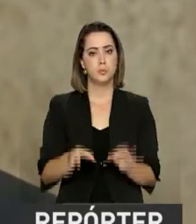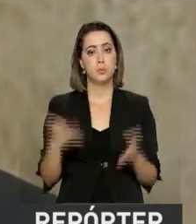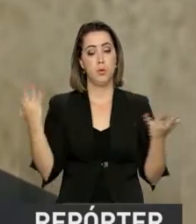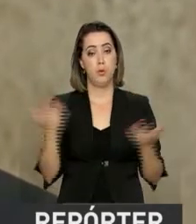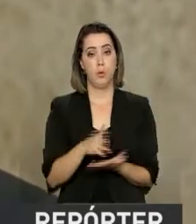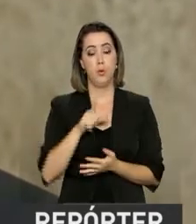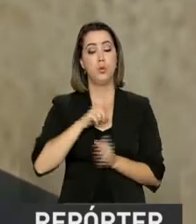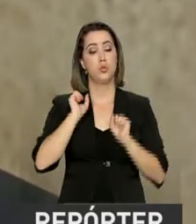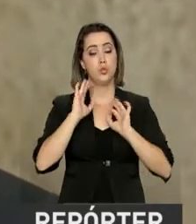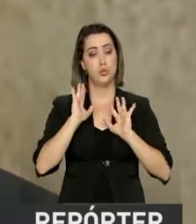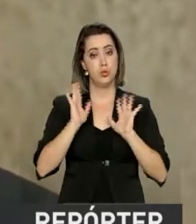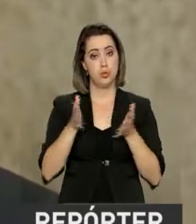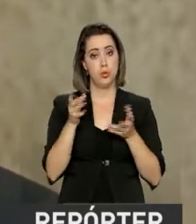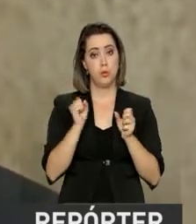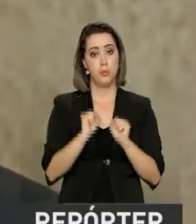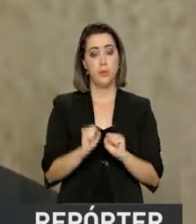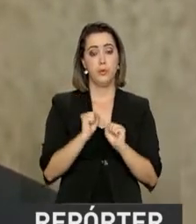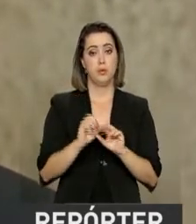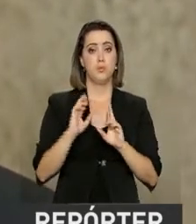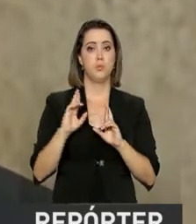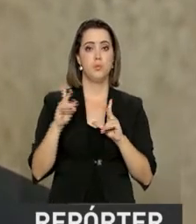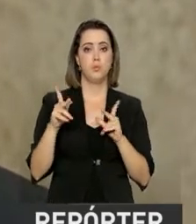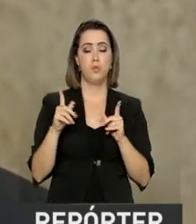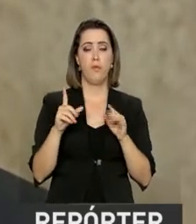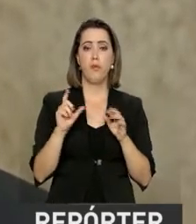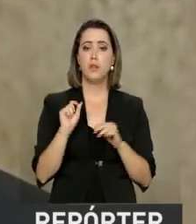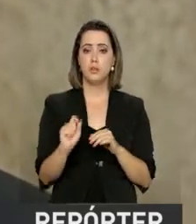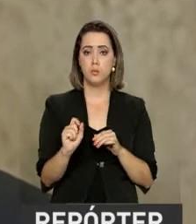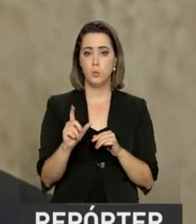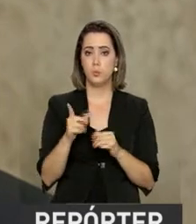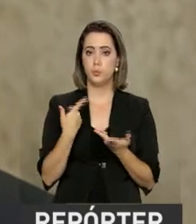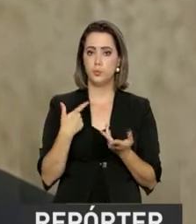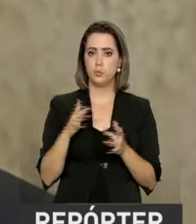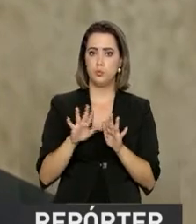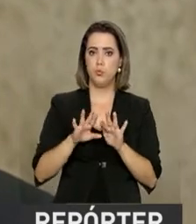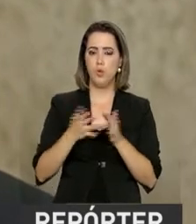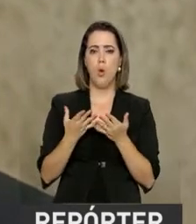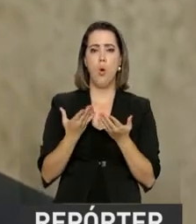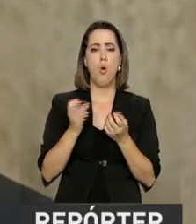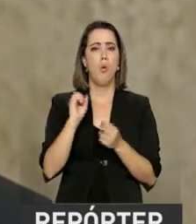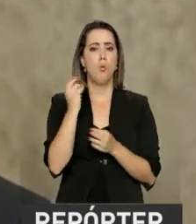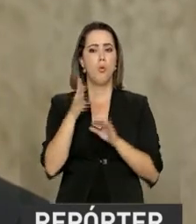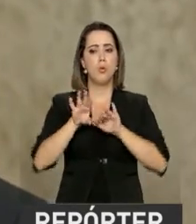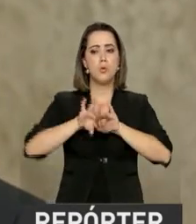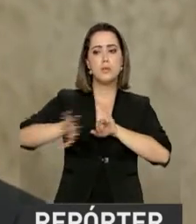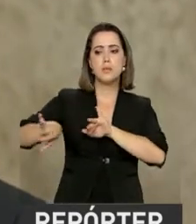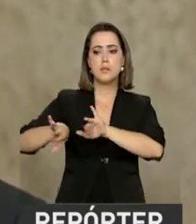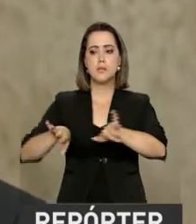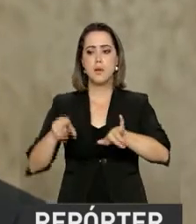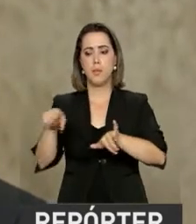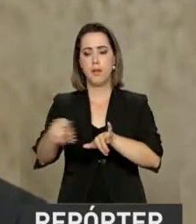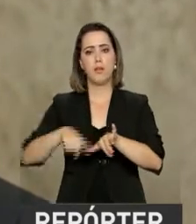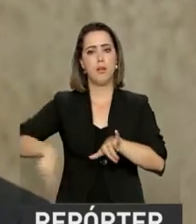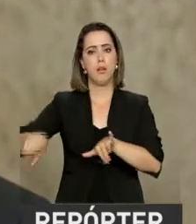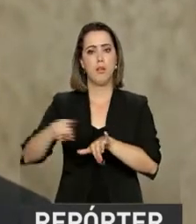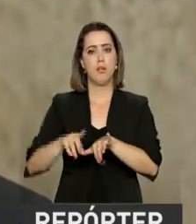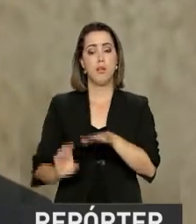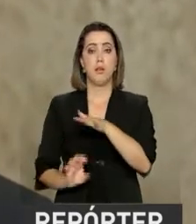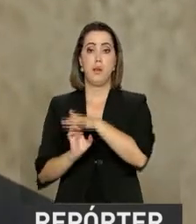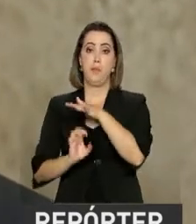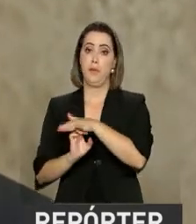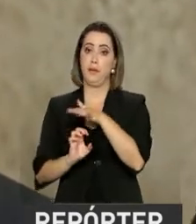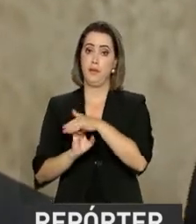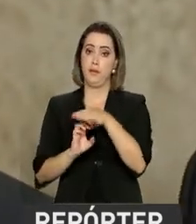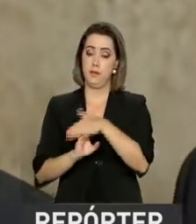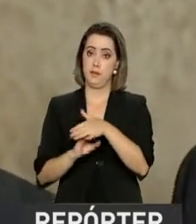hoje nós podemos diferenciar ou desconectar a regularidade da empresa da